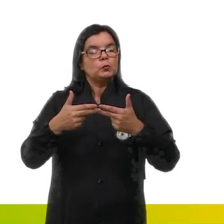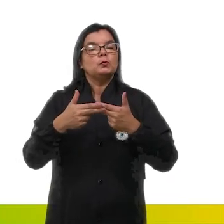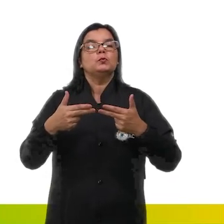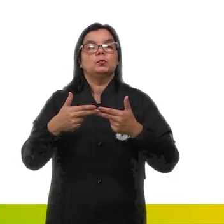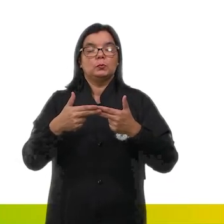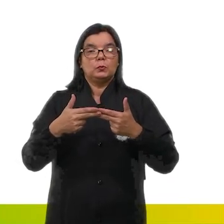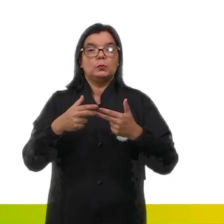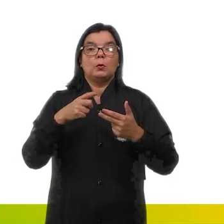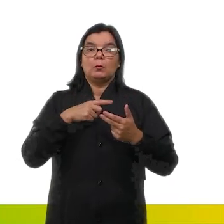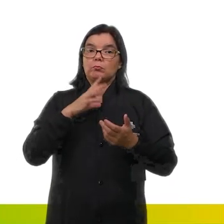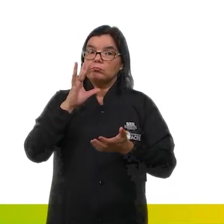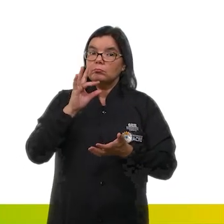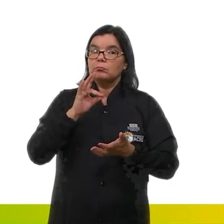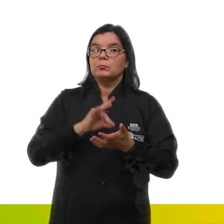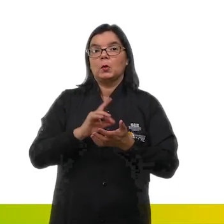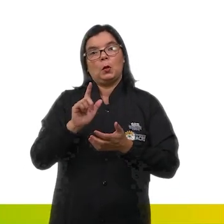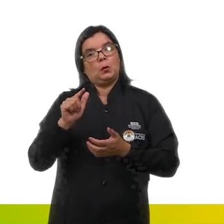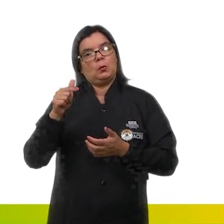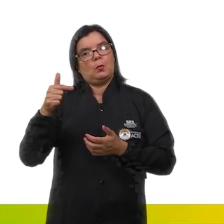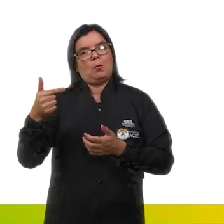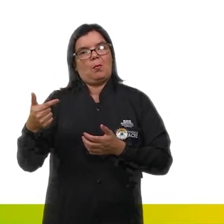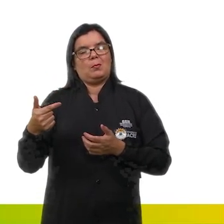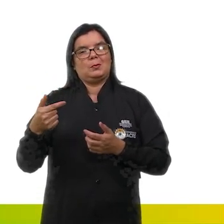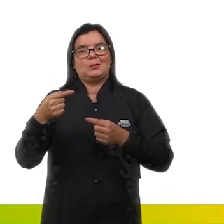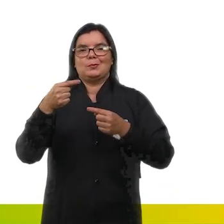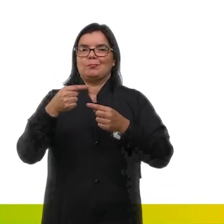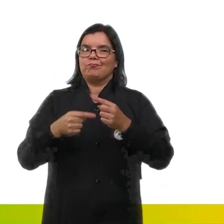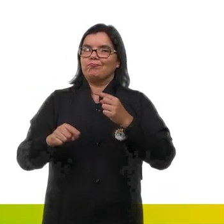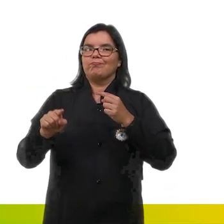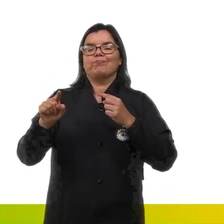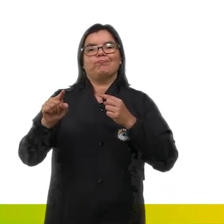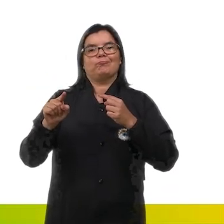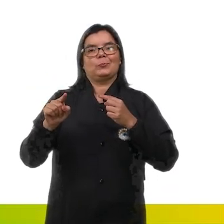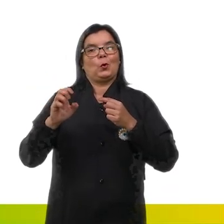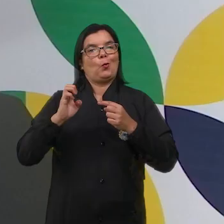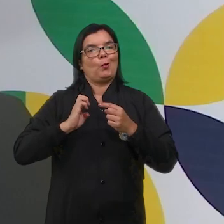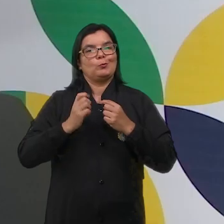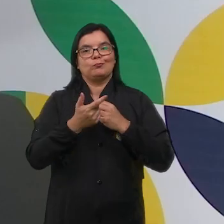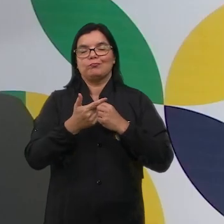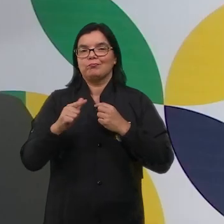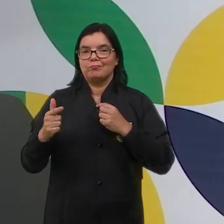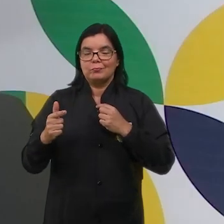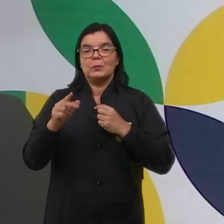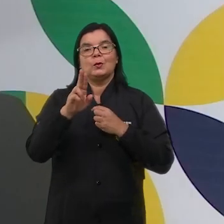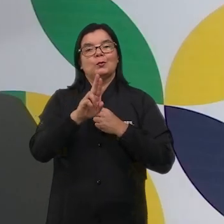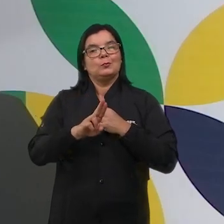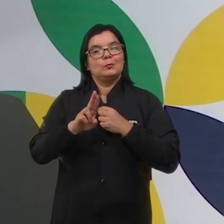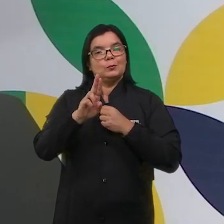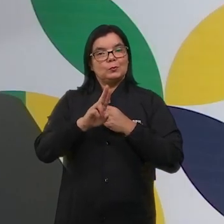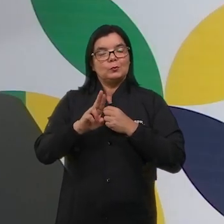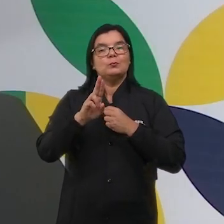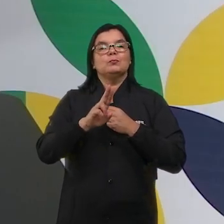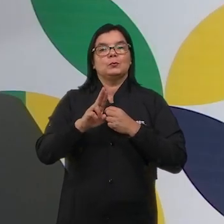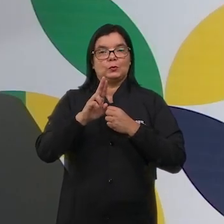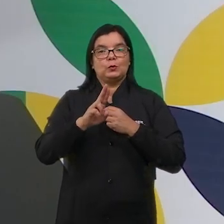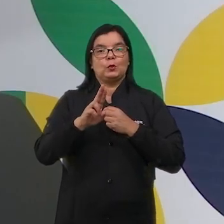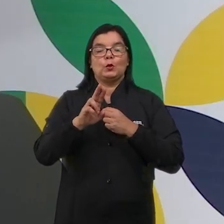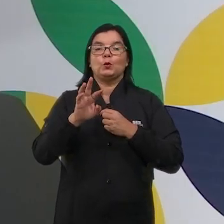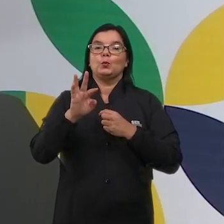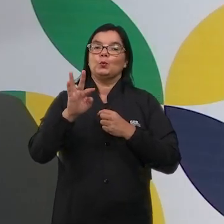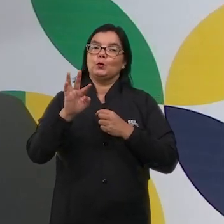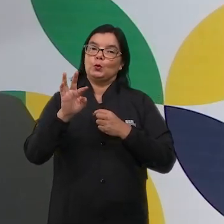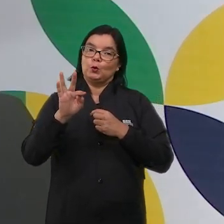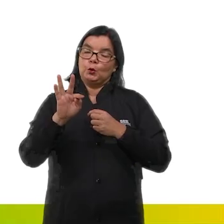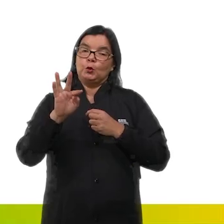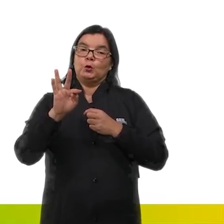ergogênicos legítimos e outros ilegais ou antiéticos. Por exemplo, o uso do doping, que é um dos